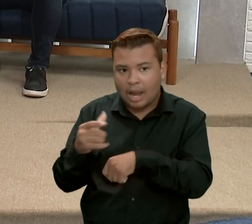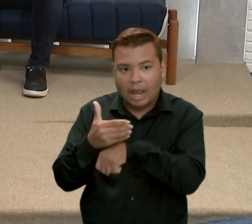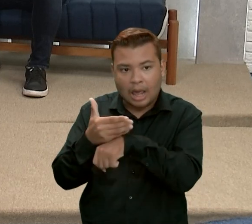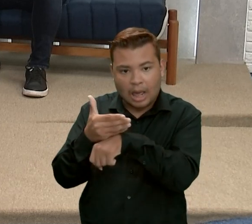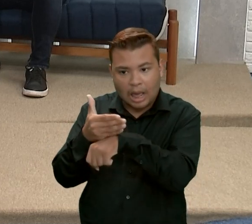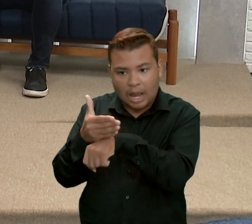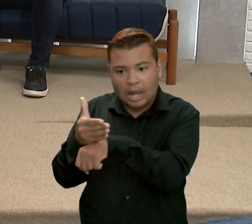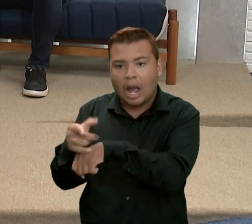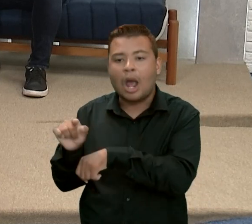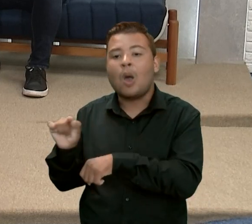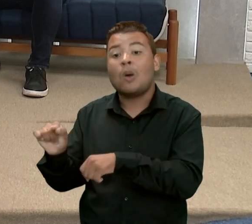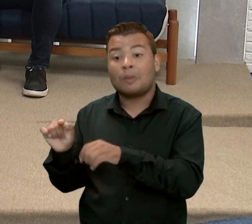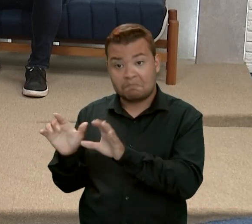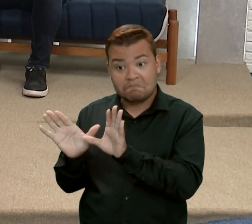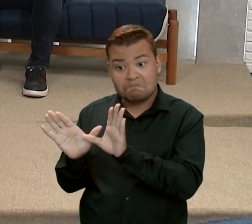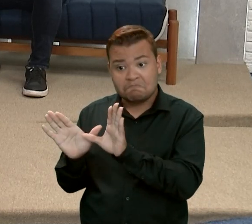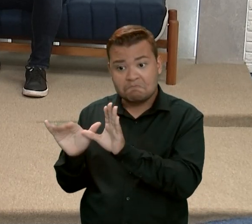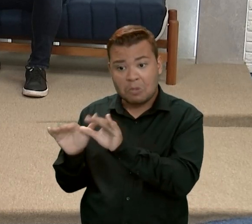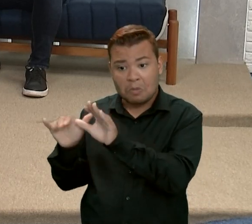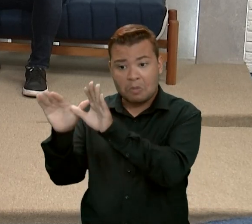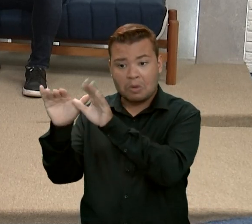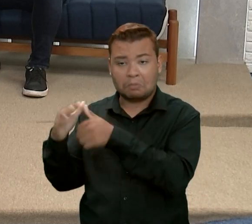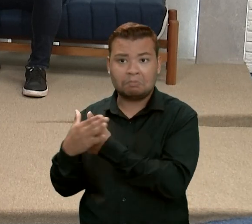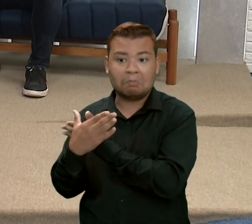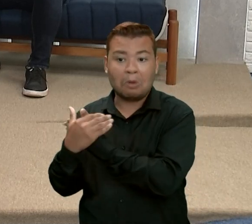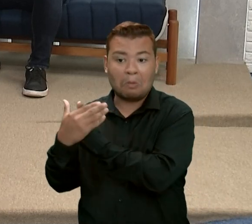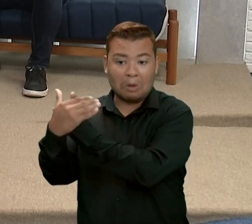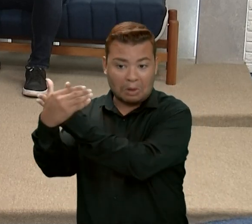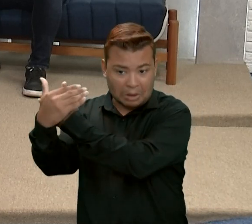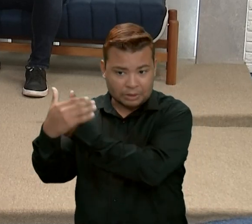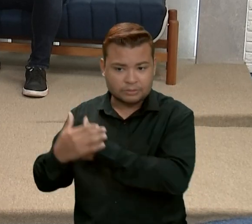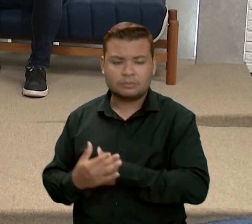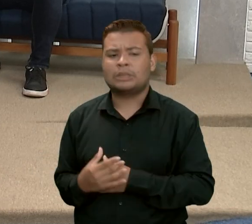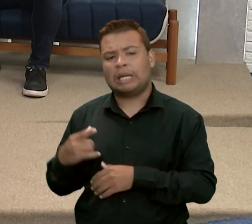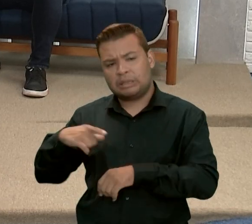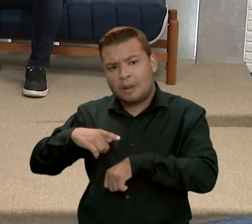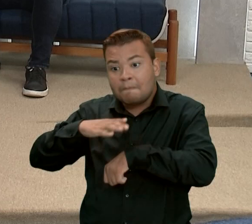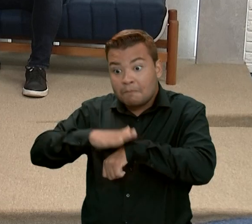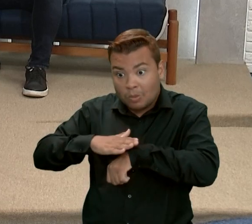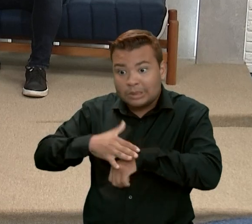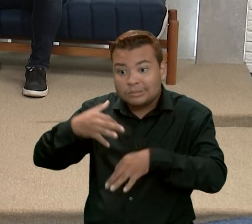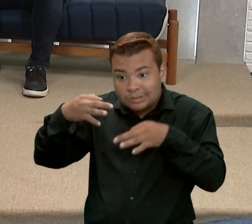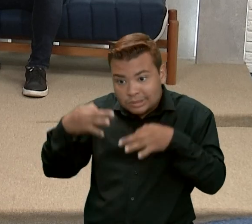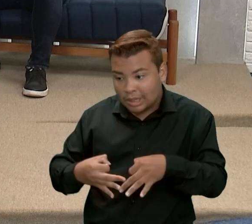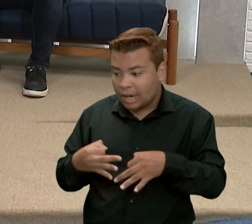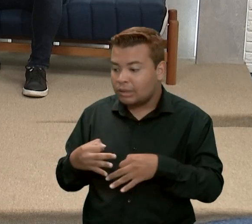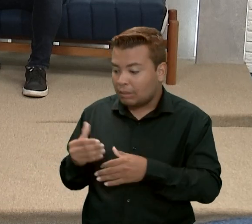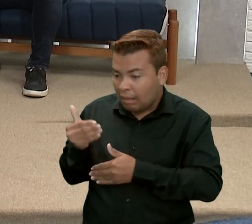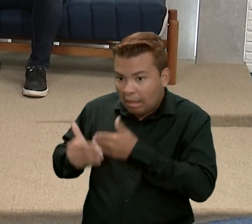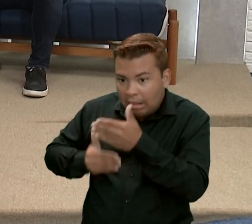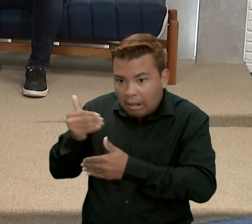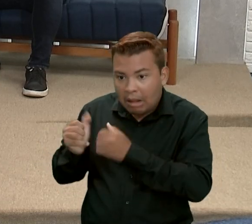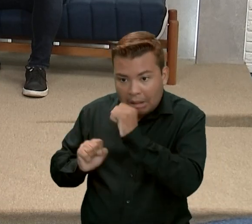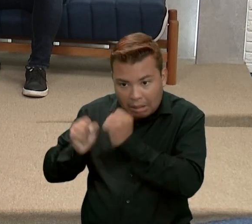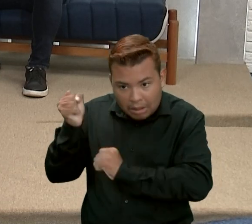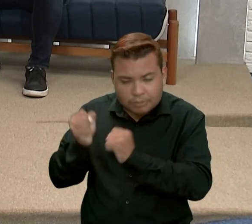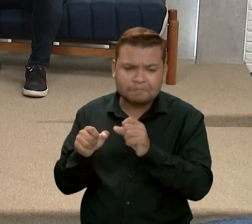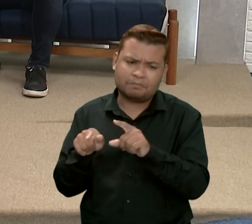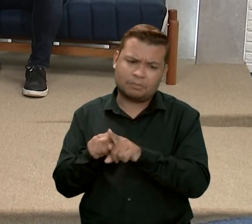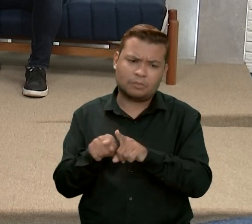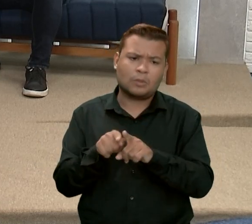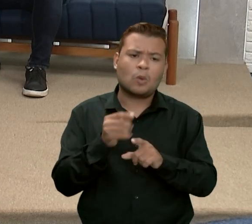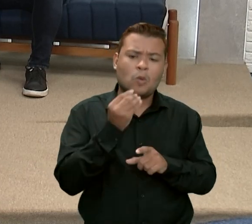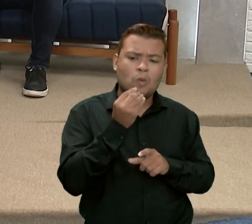vira uma borboletinha. Então, a gente tem um período ideal para que a gente faça esse processamento. E, claro, com muito cuidado também